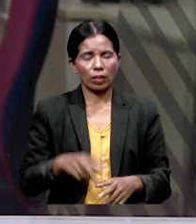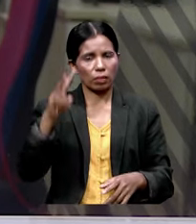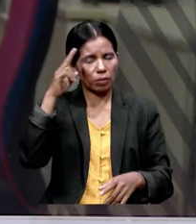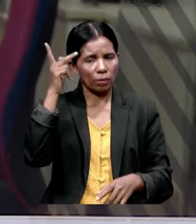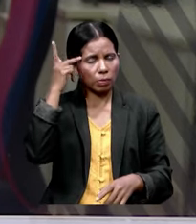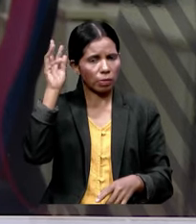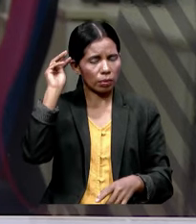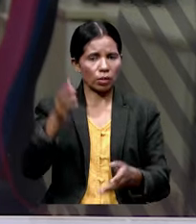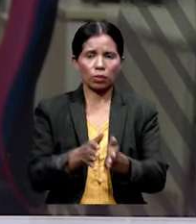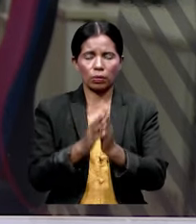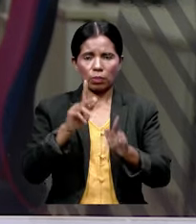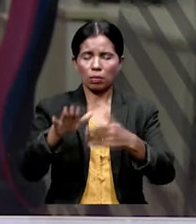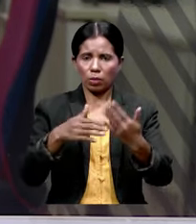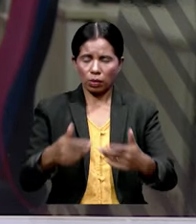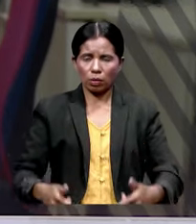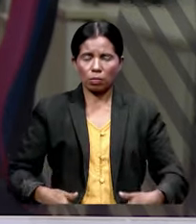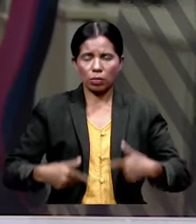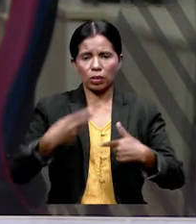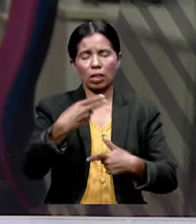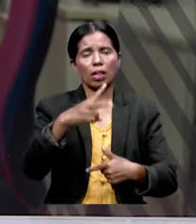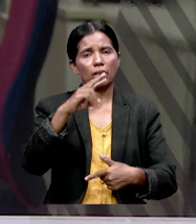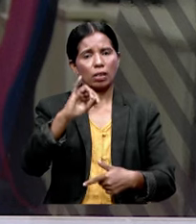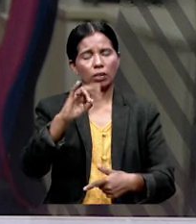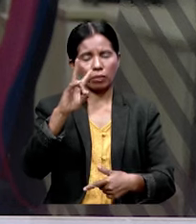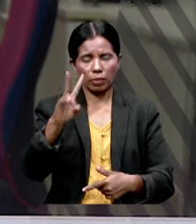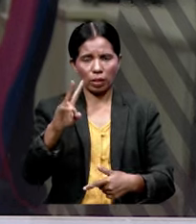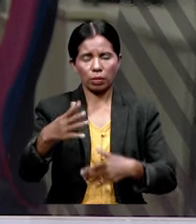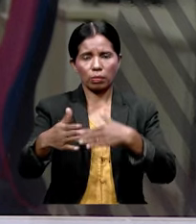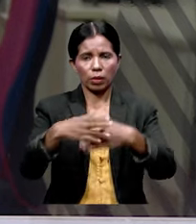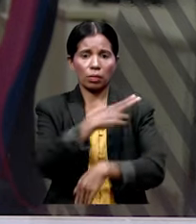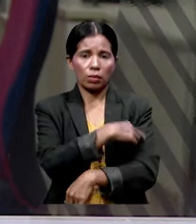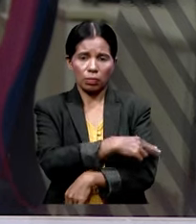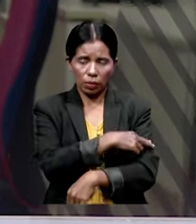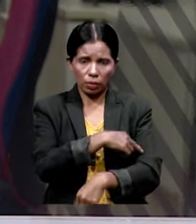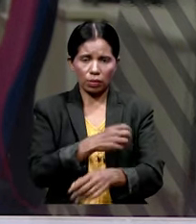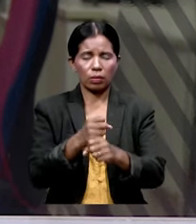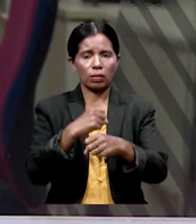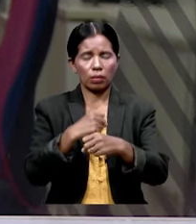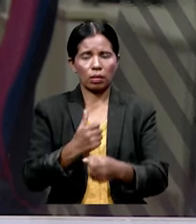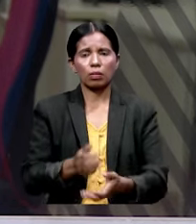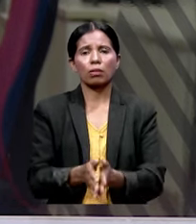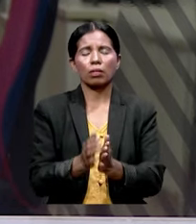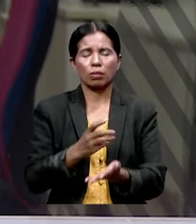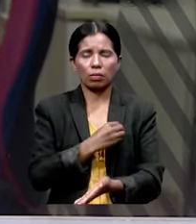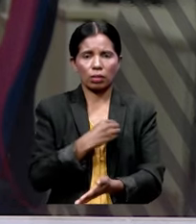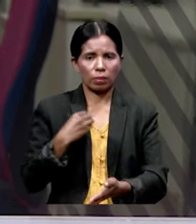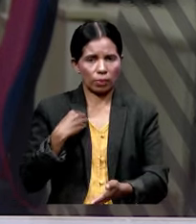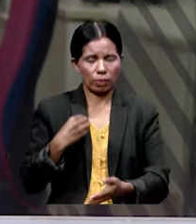Vice-Primeiro-Ministro Russo Cidadão Ciro Amores sou HIV, atual BC Gamba Facilidade de Saúde, ou de Halo Tratamento.